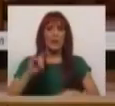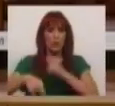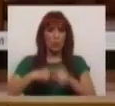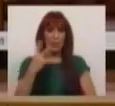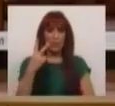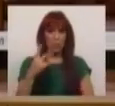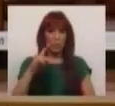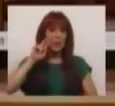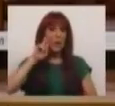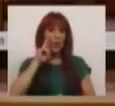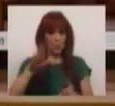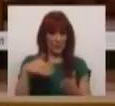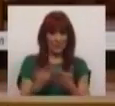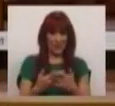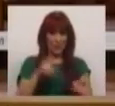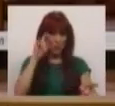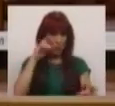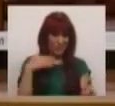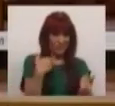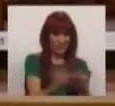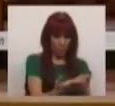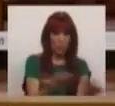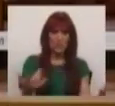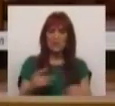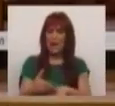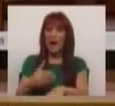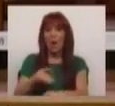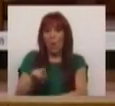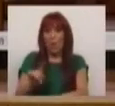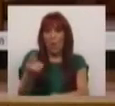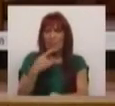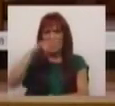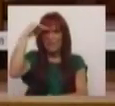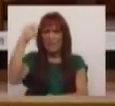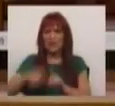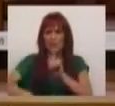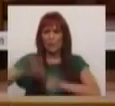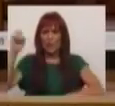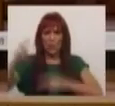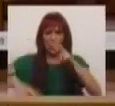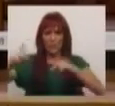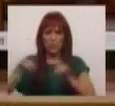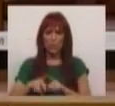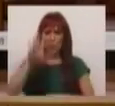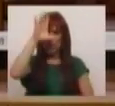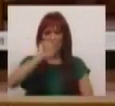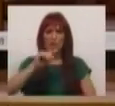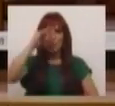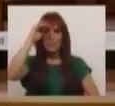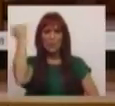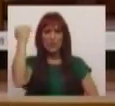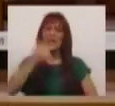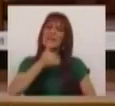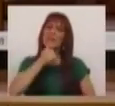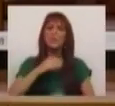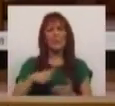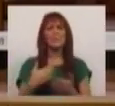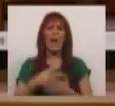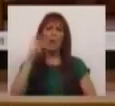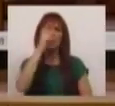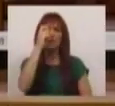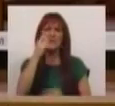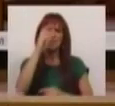de 2 amnistias concedidas por José Sócrates e antes que fosse mais difícil fugir ao fisco, o governo de Passos Coelho decidiu conceder um